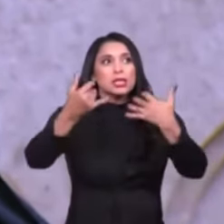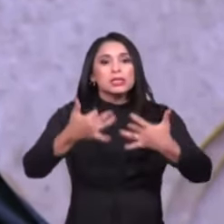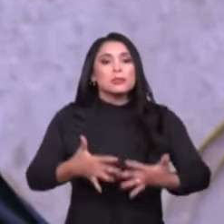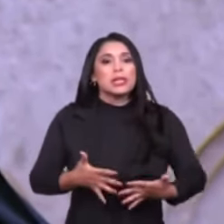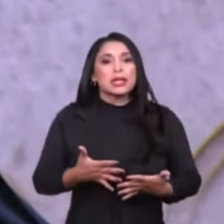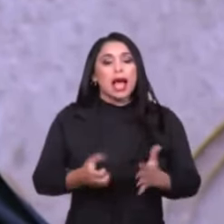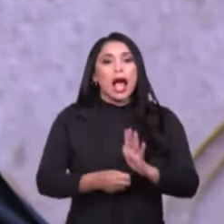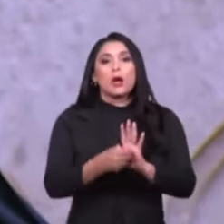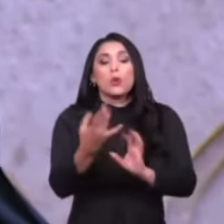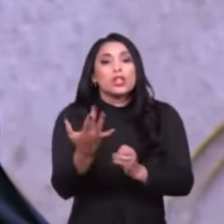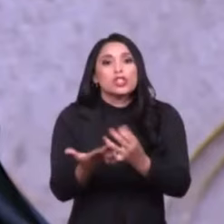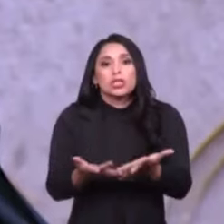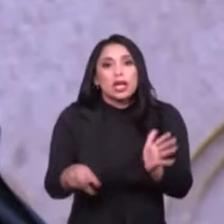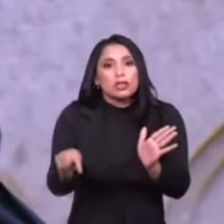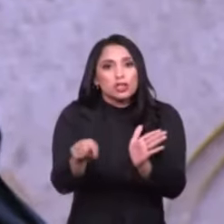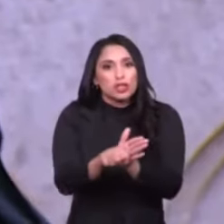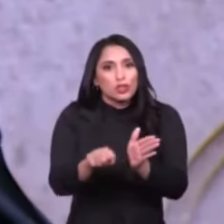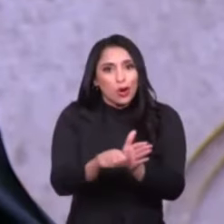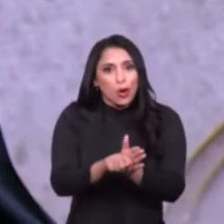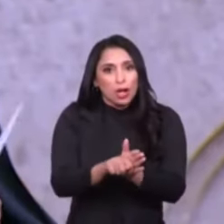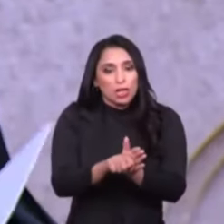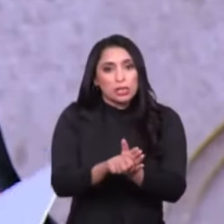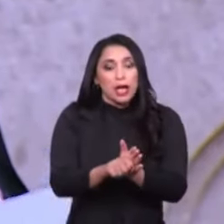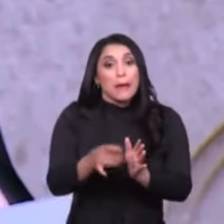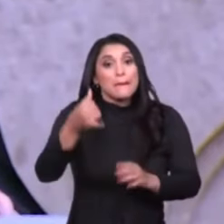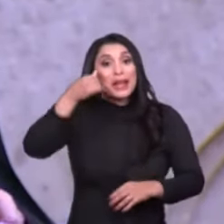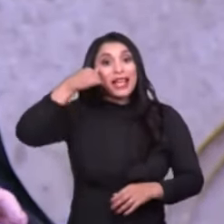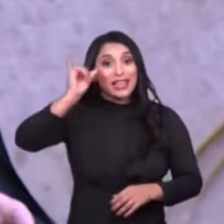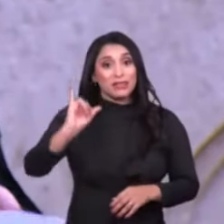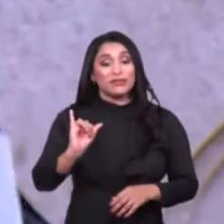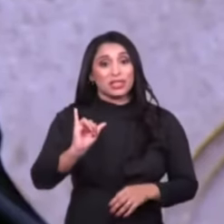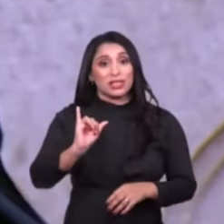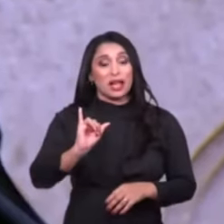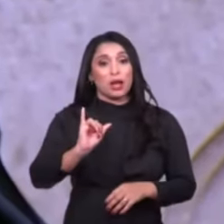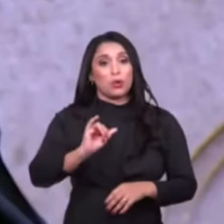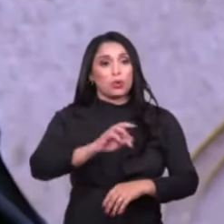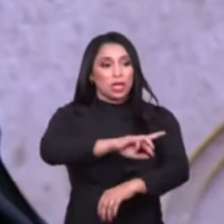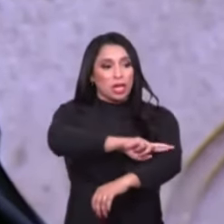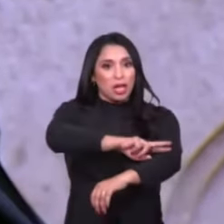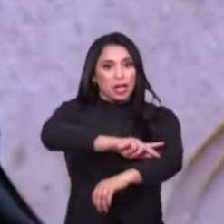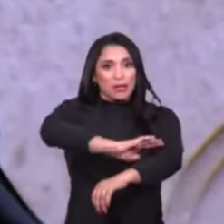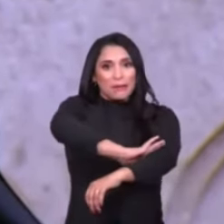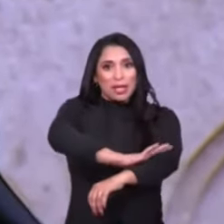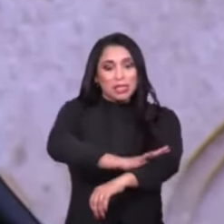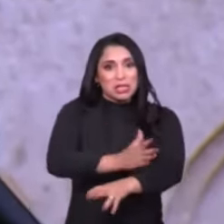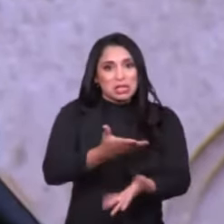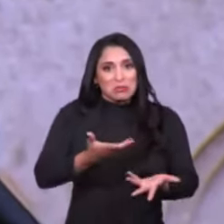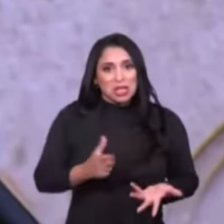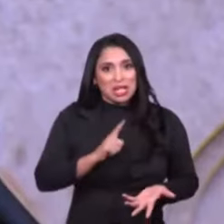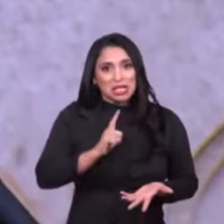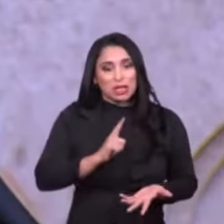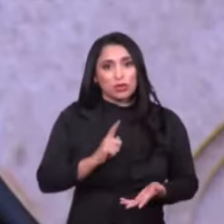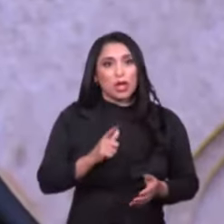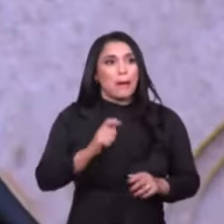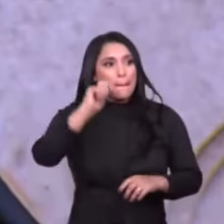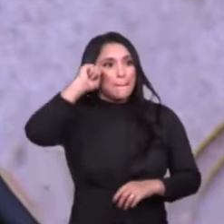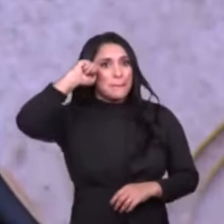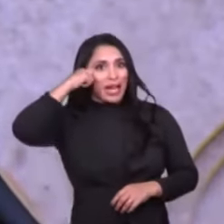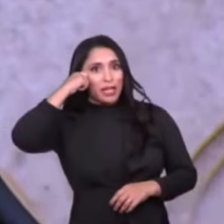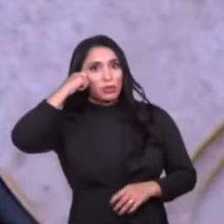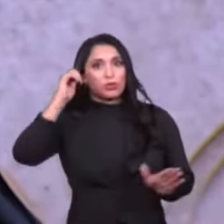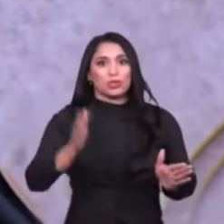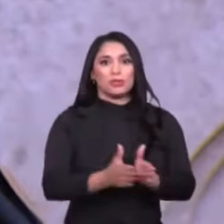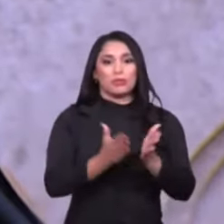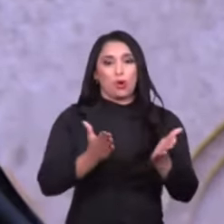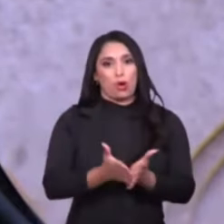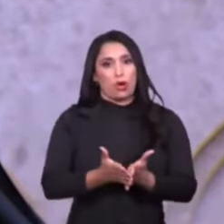o uso para evitar a discriminação de pretos e pobres. Portanto,